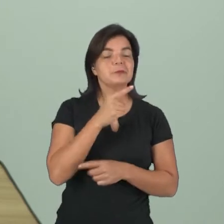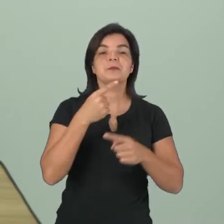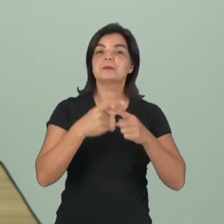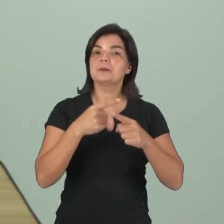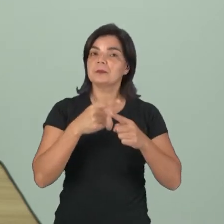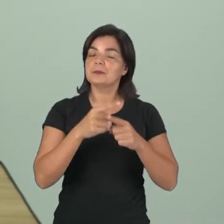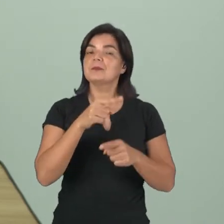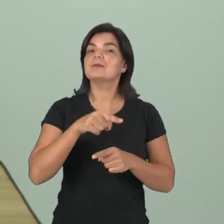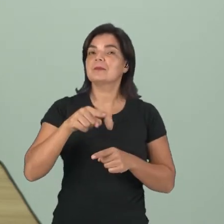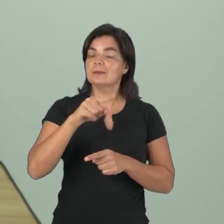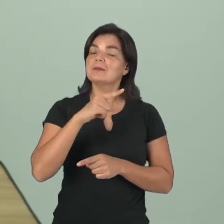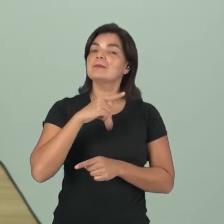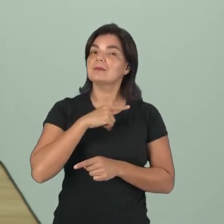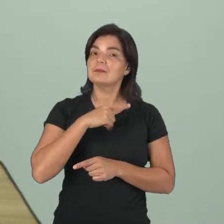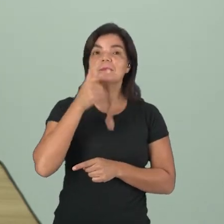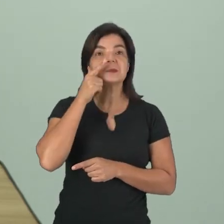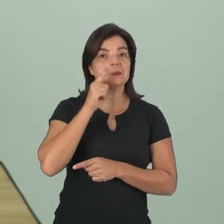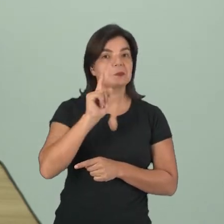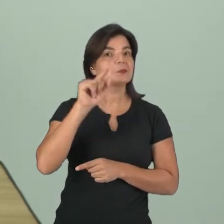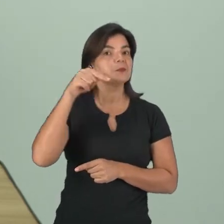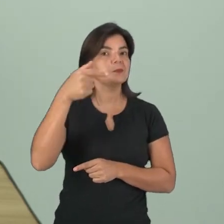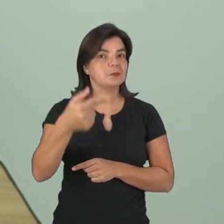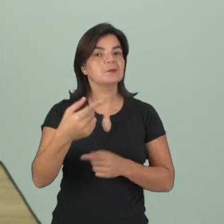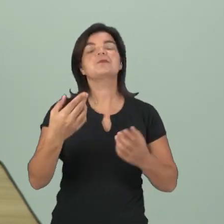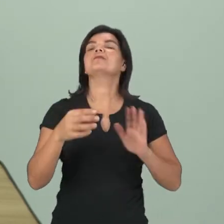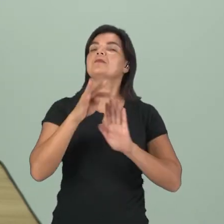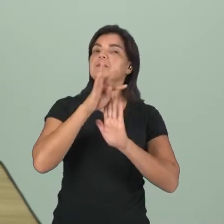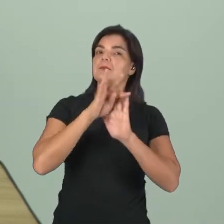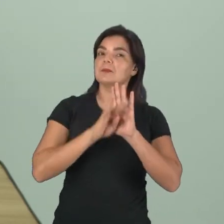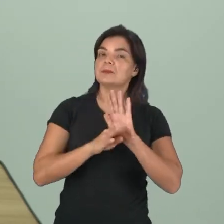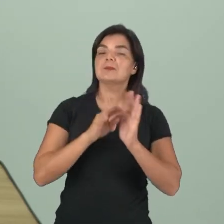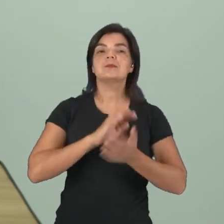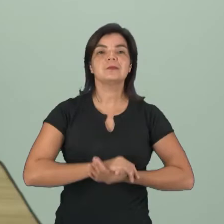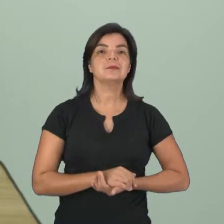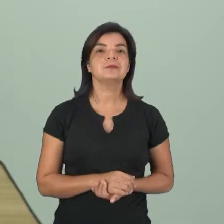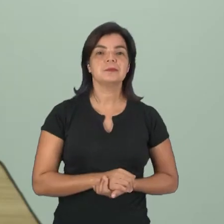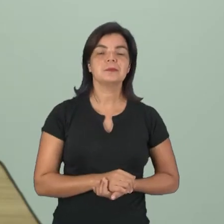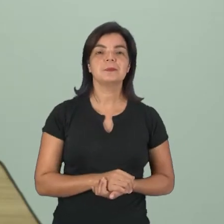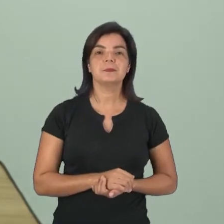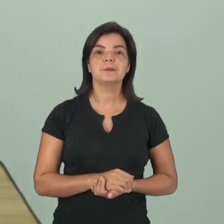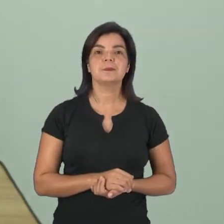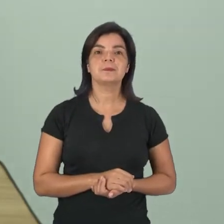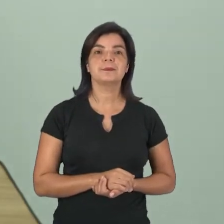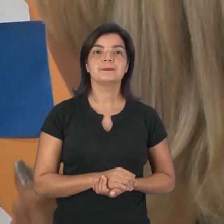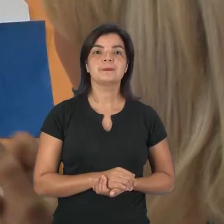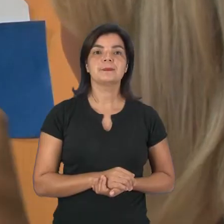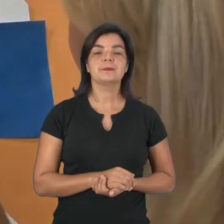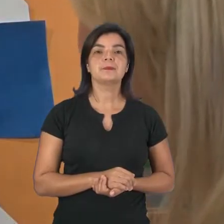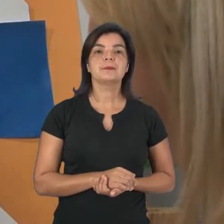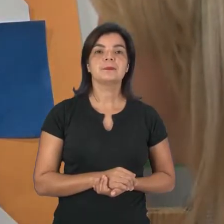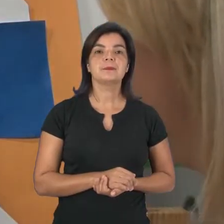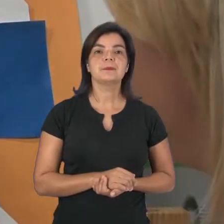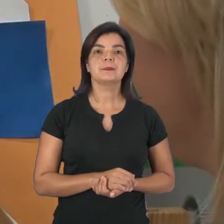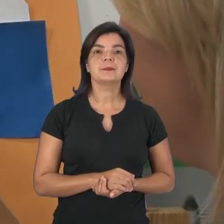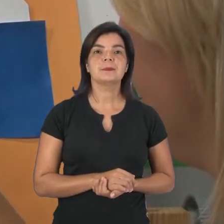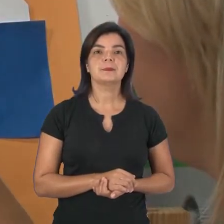porque você ainda pode acertar os próximos desafios. Vamos lá para mais um?